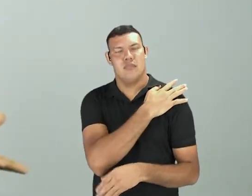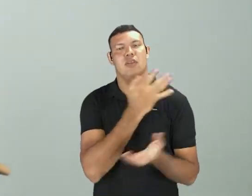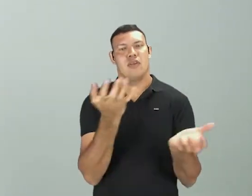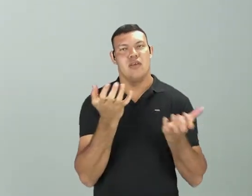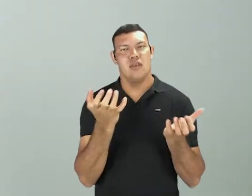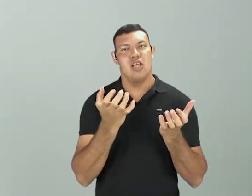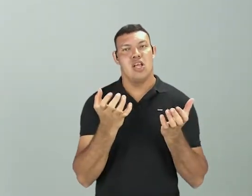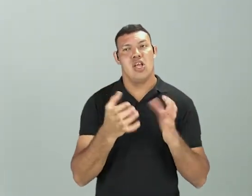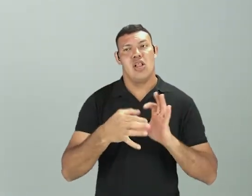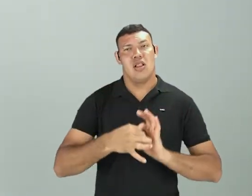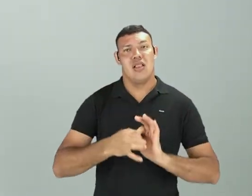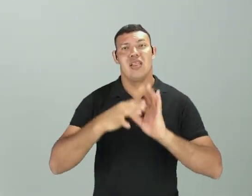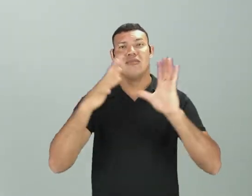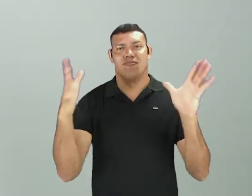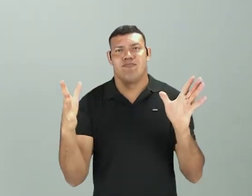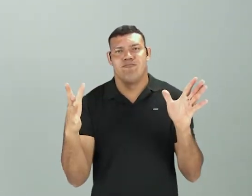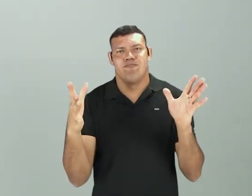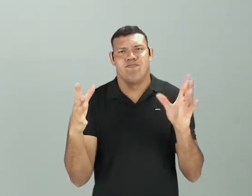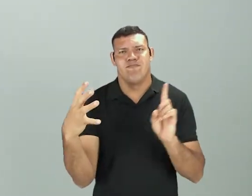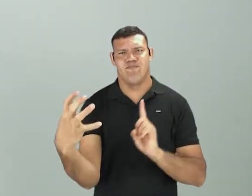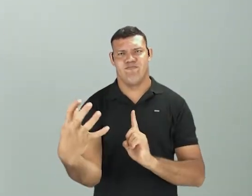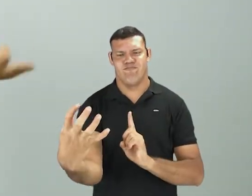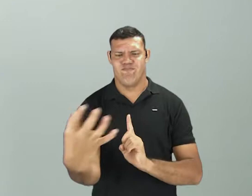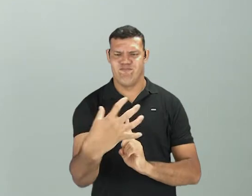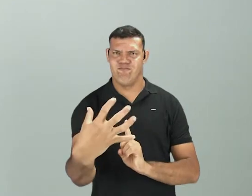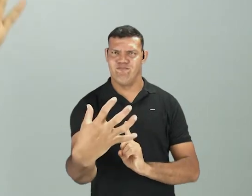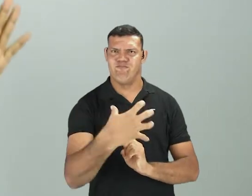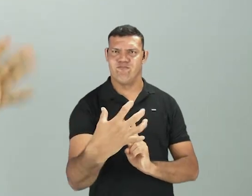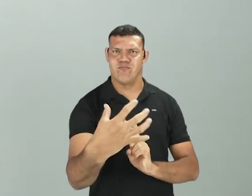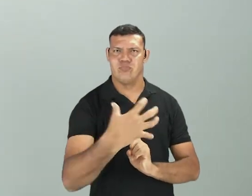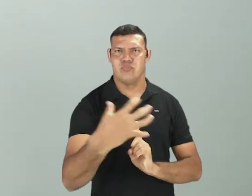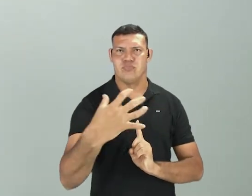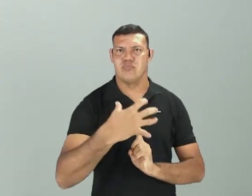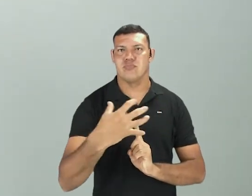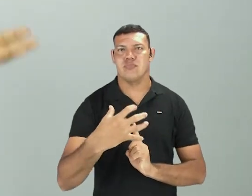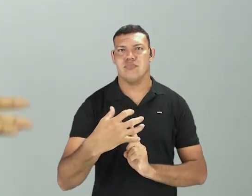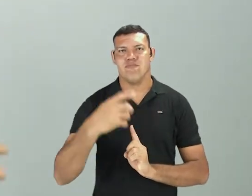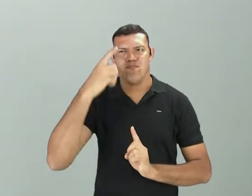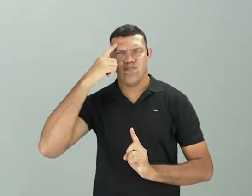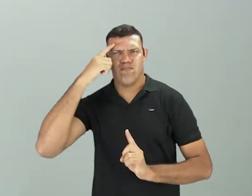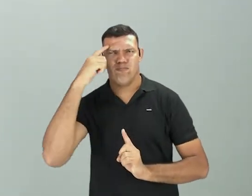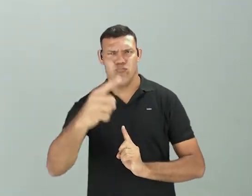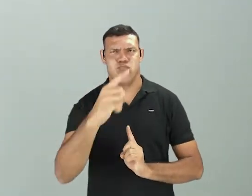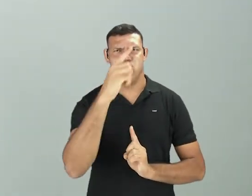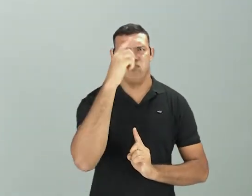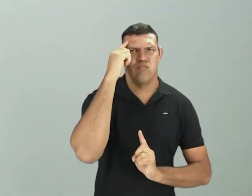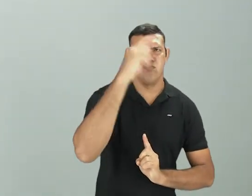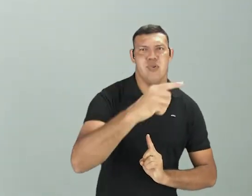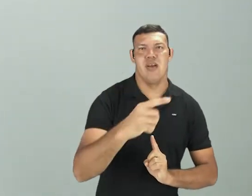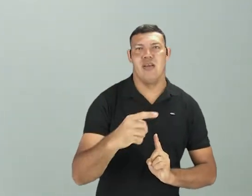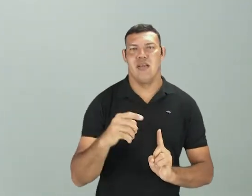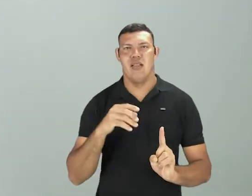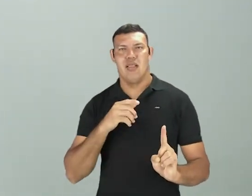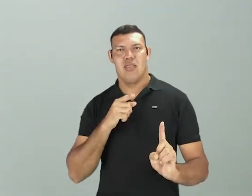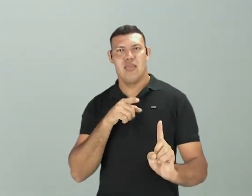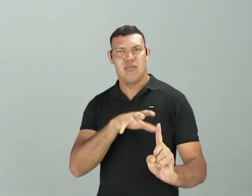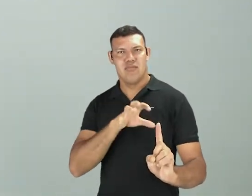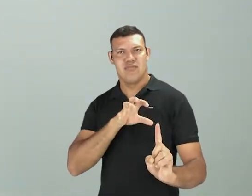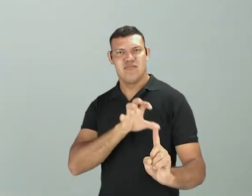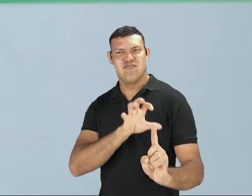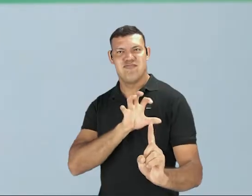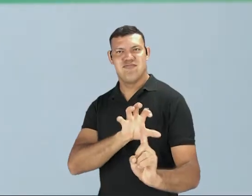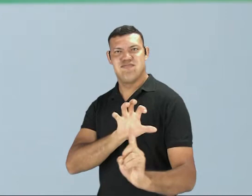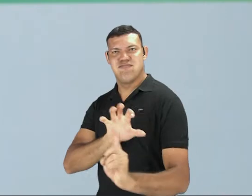que as pessoas, elas se sentiam intimidadas, né? Porque depois os jagunços de algum coronel, ele acabava perseguindo, né? Então,